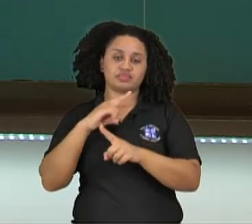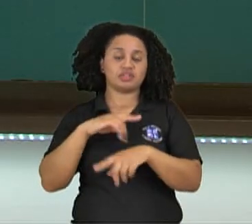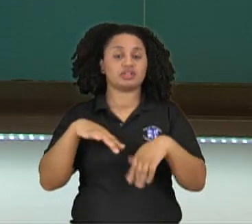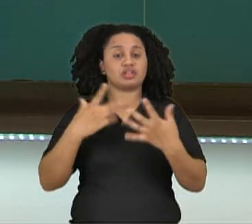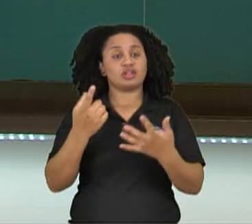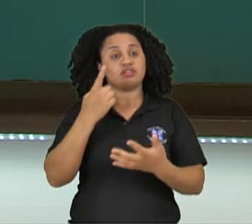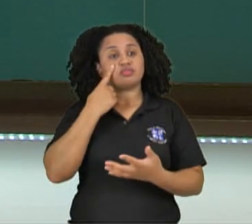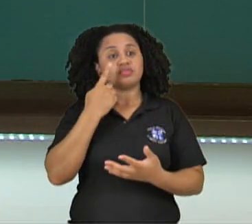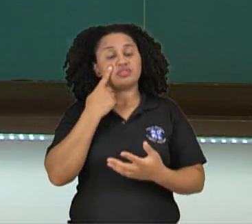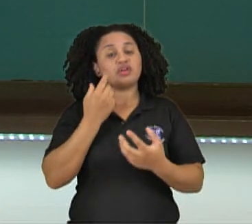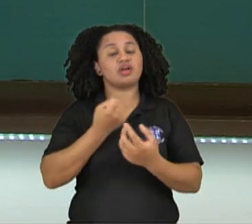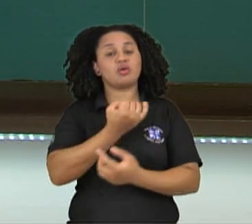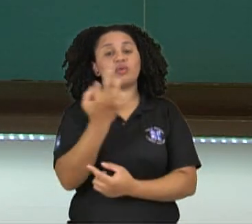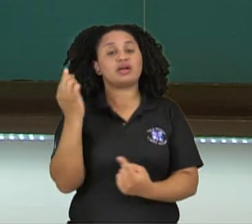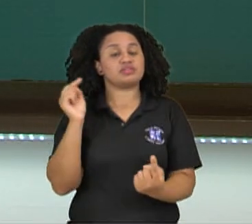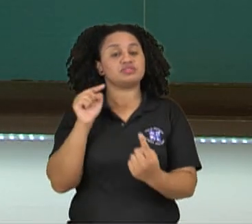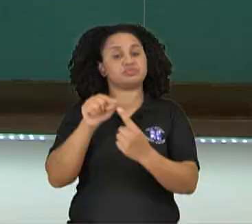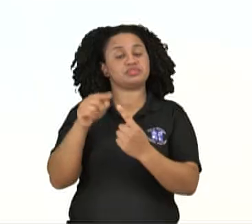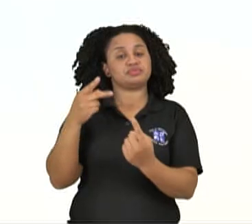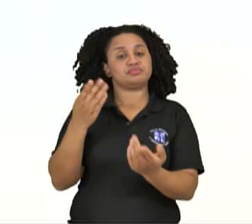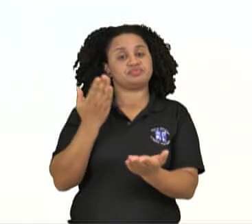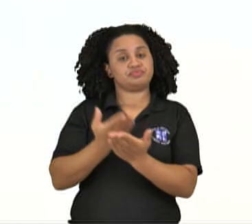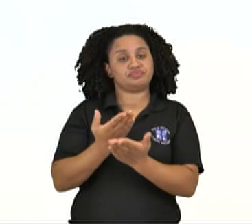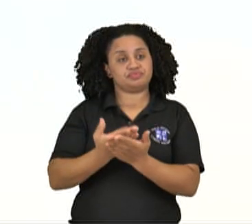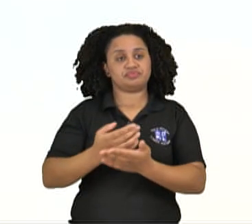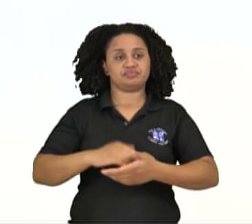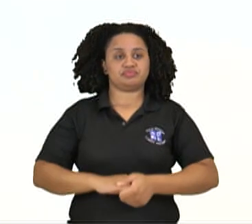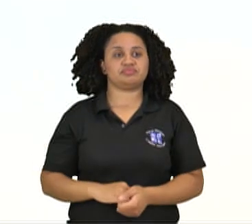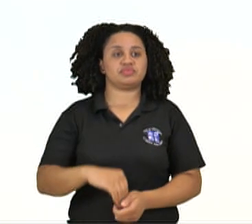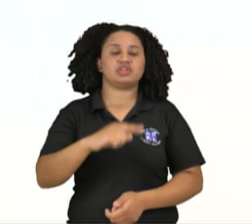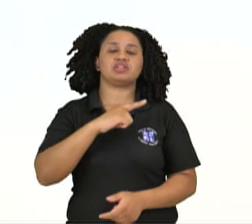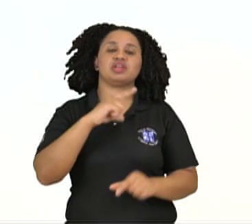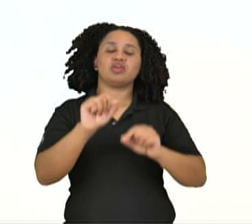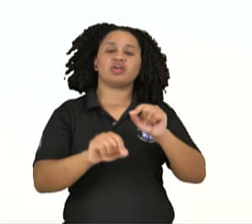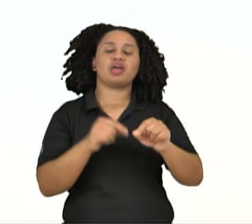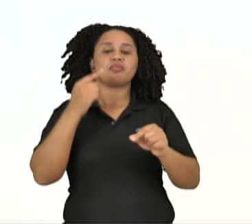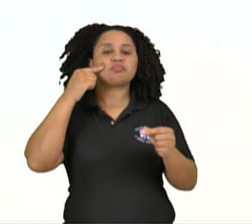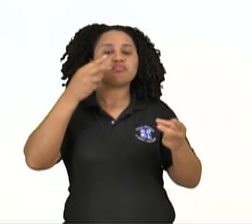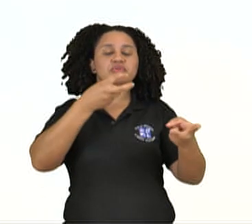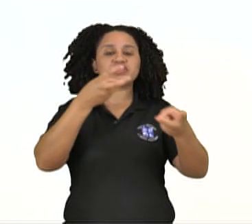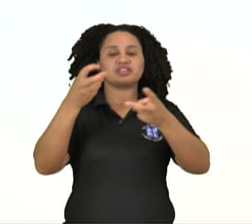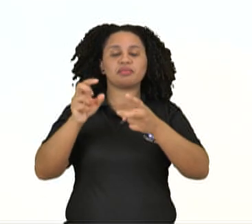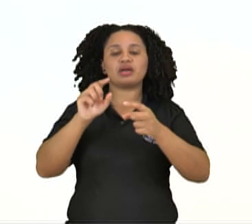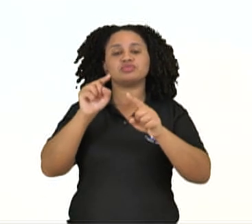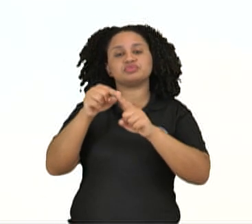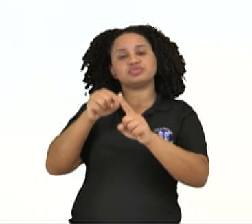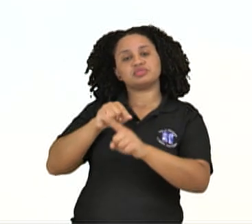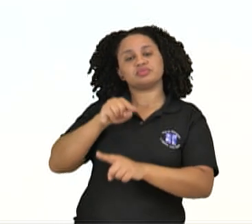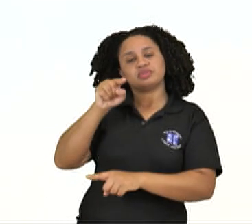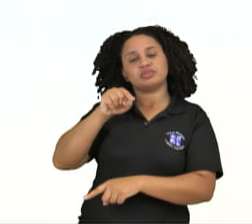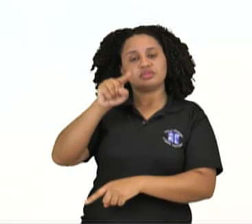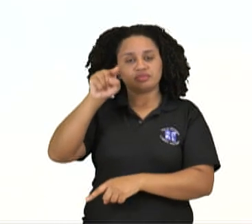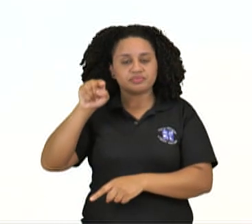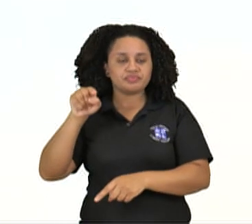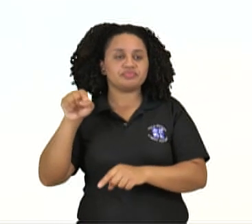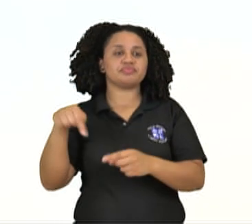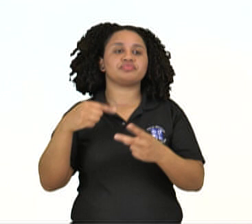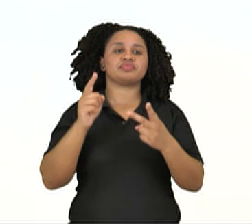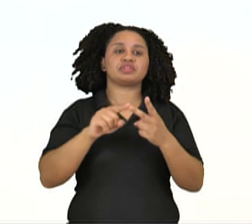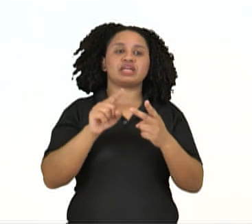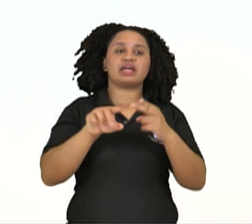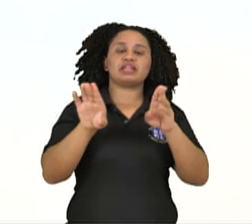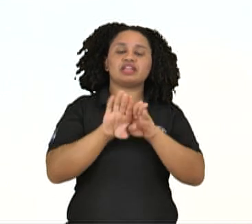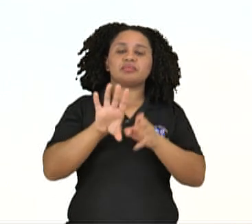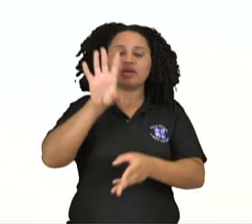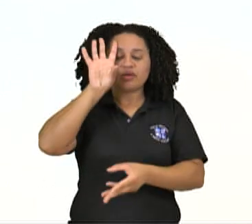os objetivos desta aula. Consistem em reconhecer os acentos gráficos, compreender a função da